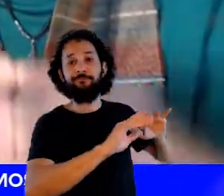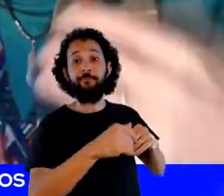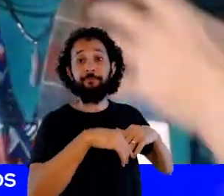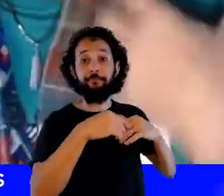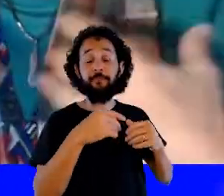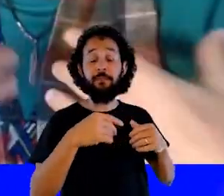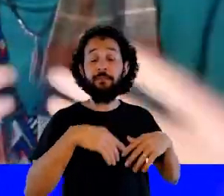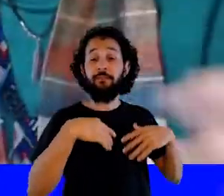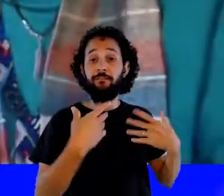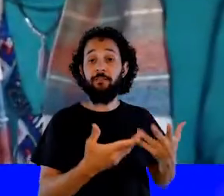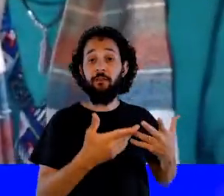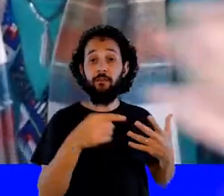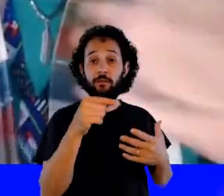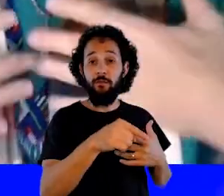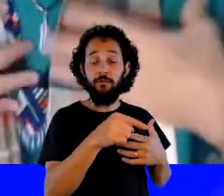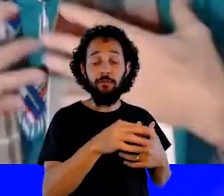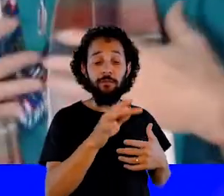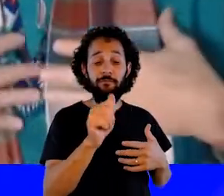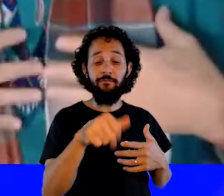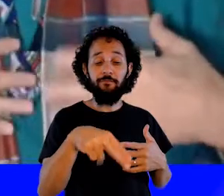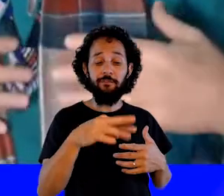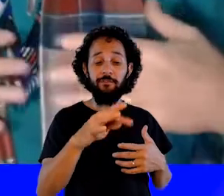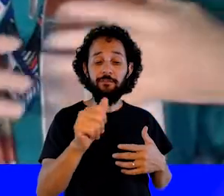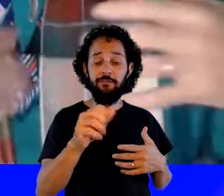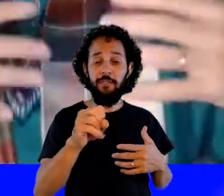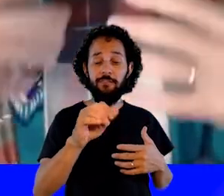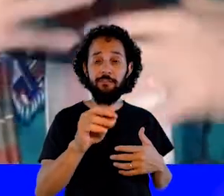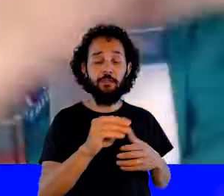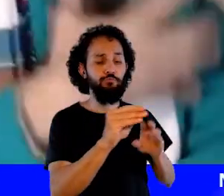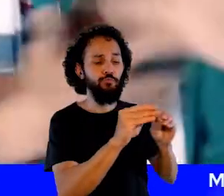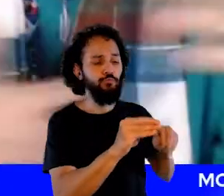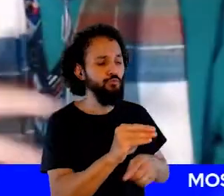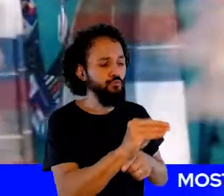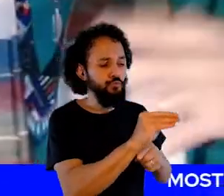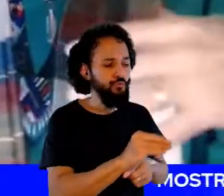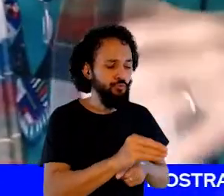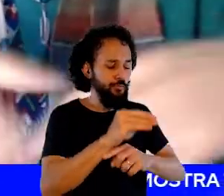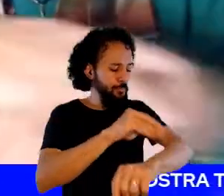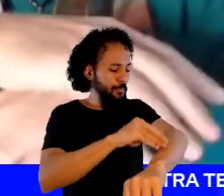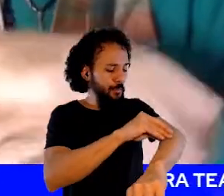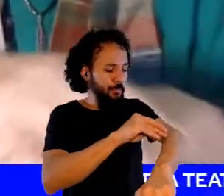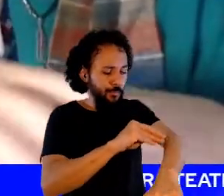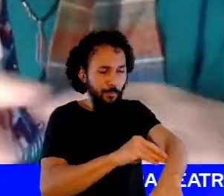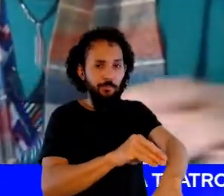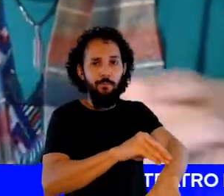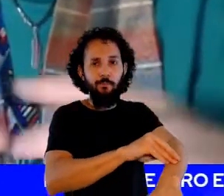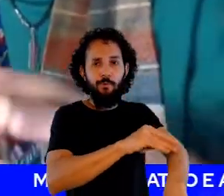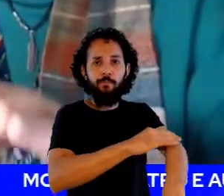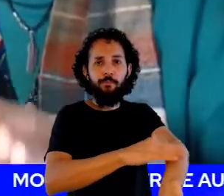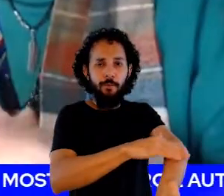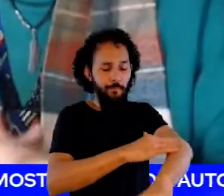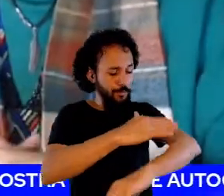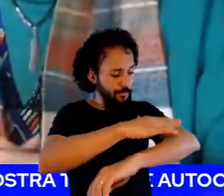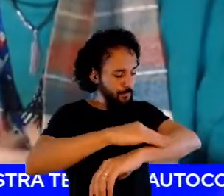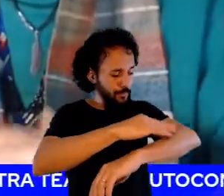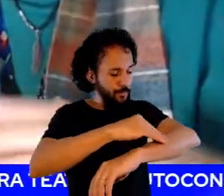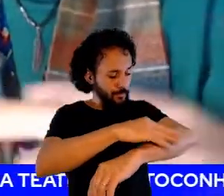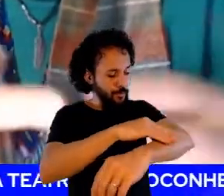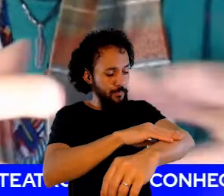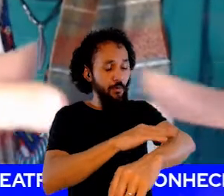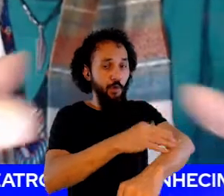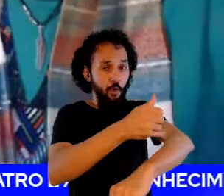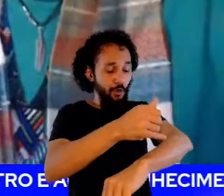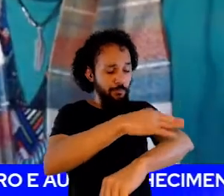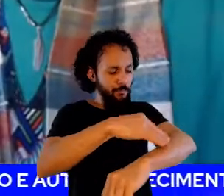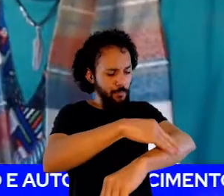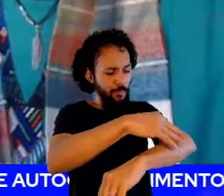fantasia faz com a verdade é cuidar das feridas, os seus hematomas, passou bálsamo, linimento. Quando ela se recuperou, ela leva